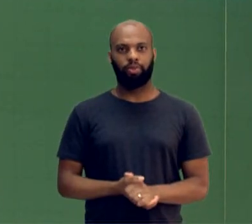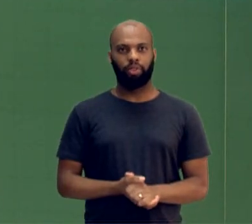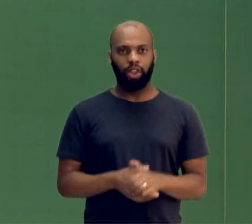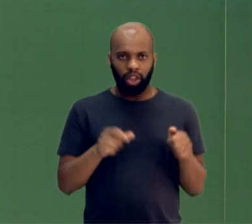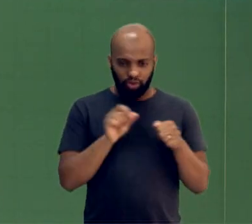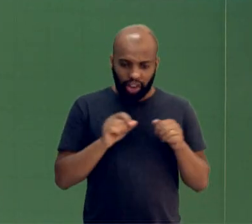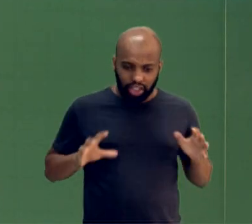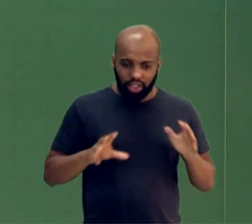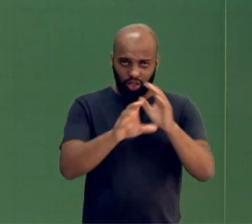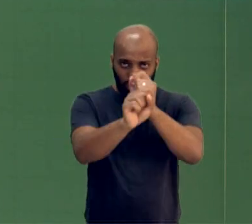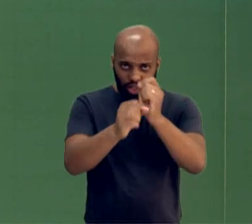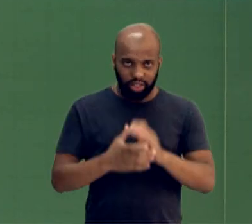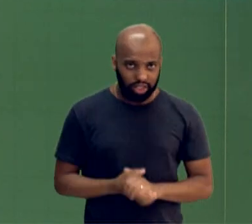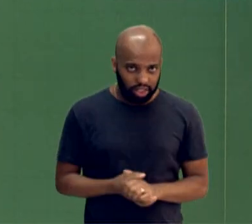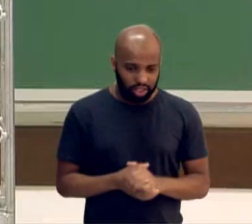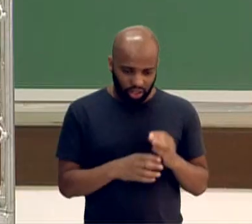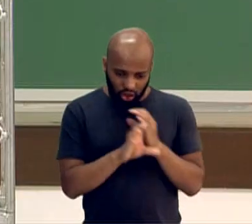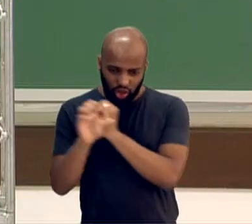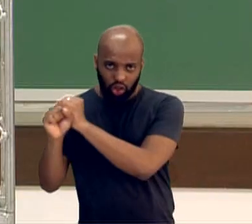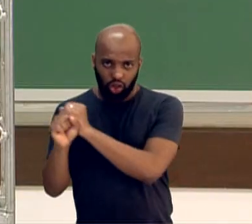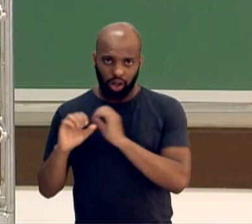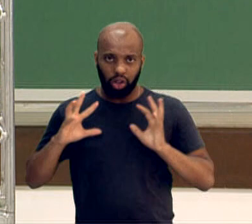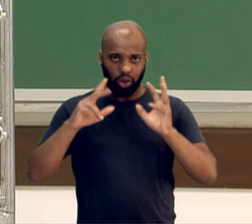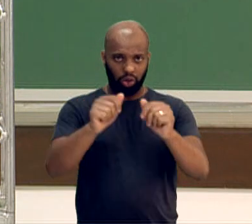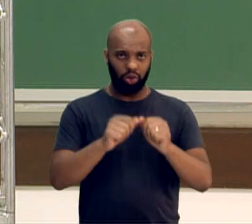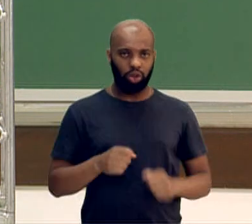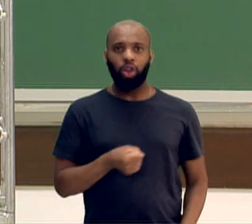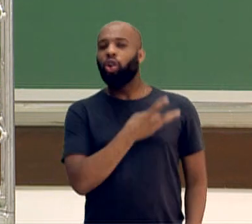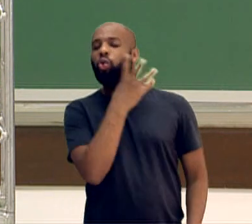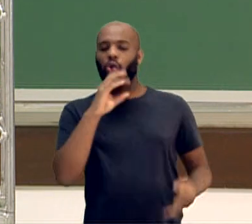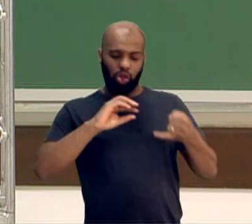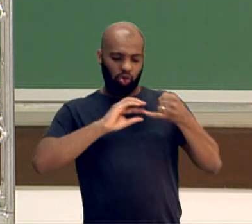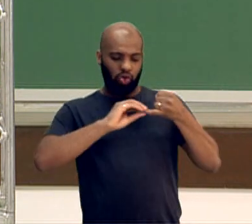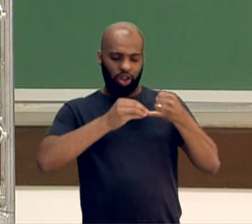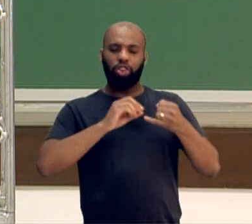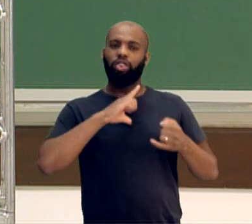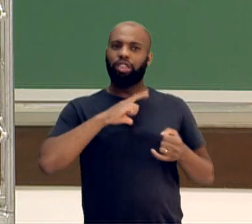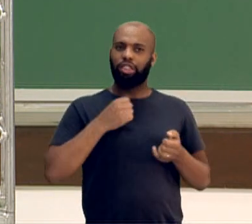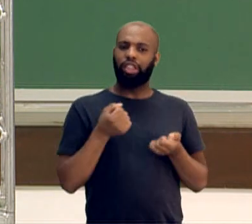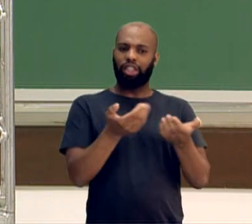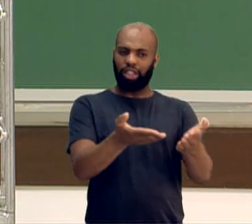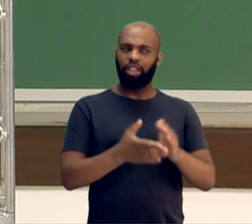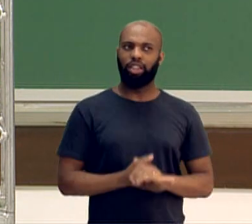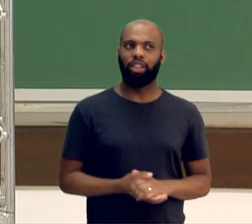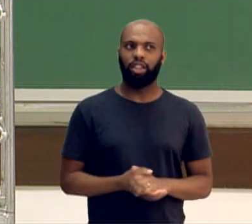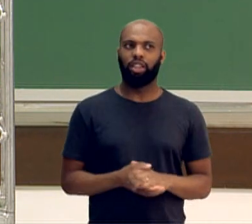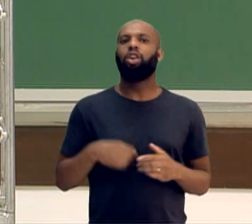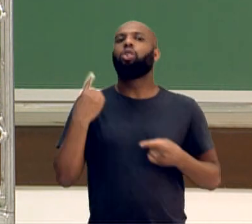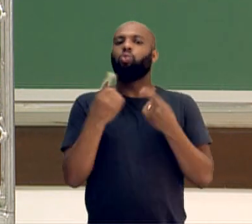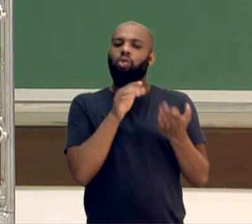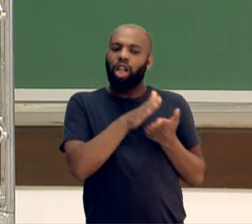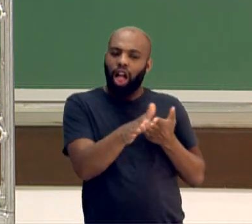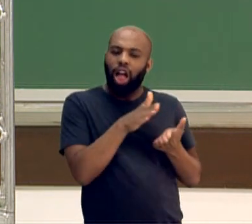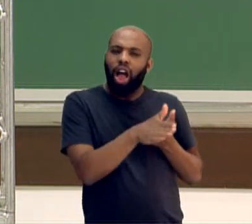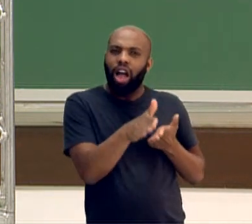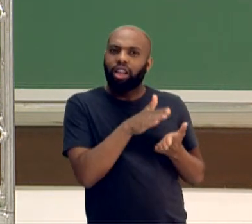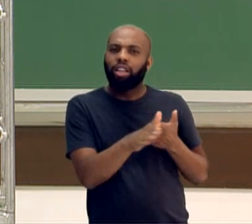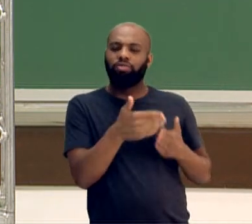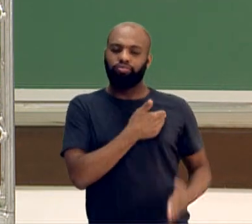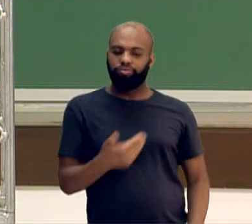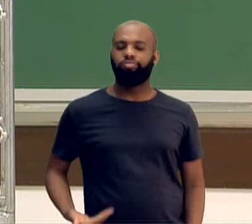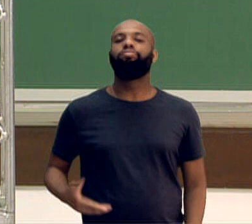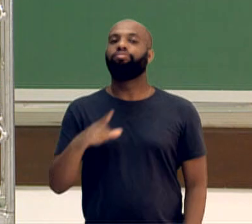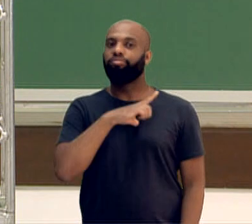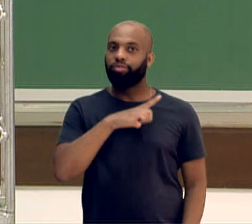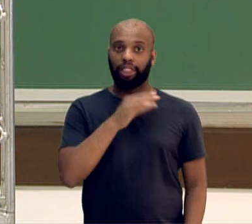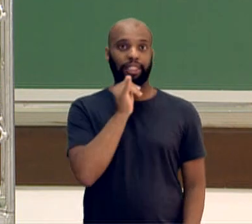Faz as contas aí, meu amigo. Faz as contas. Quantos de feijão que vai, né? Qual que é o gasto que o Estado vai ter? Um exemplo,